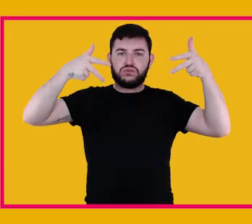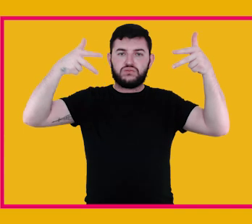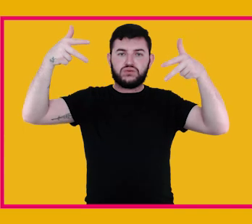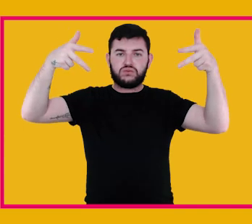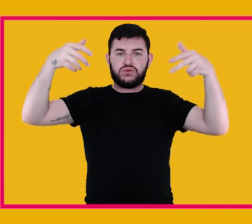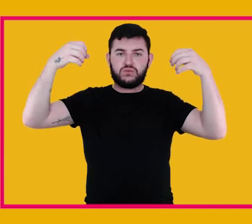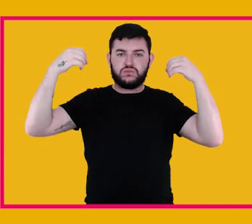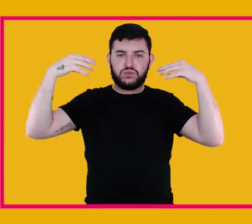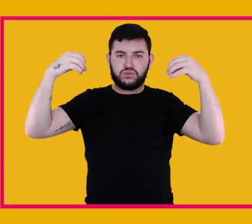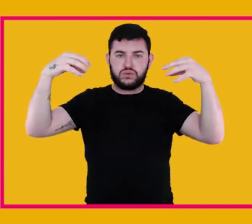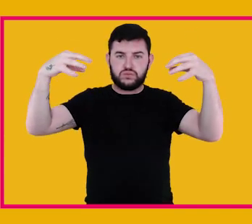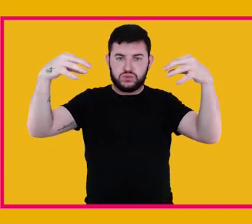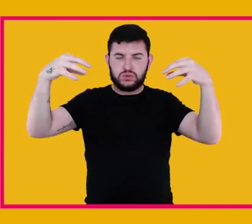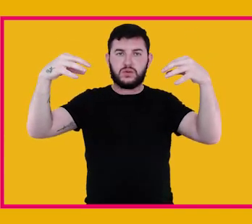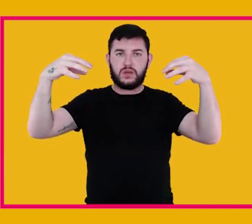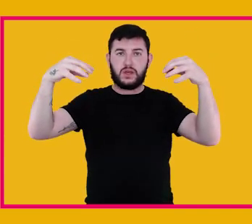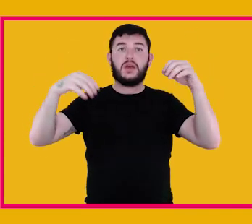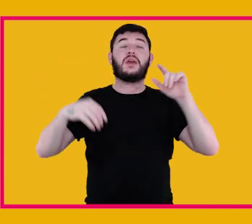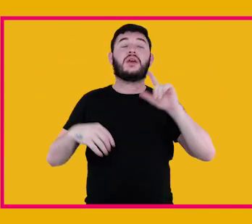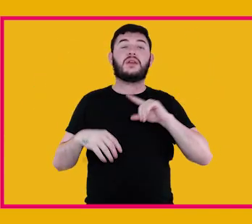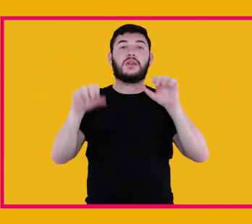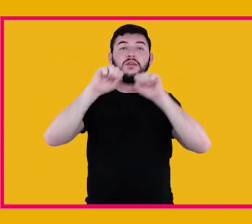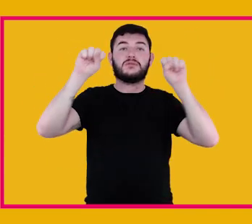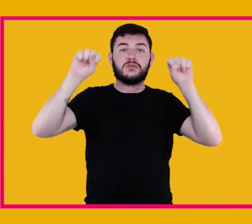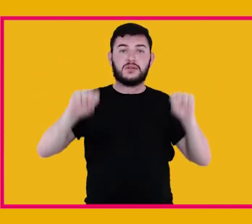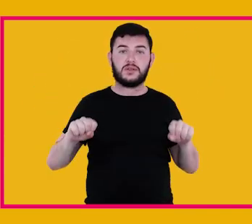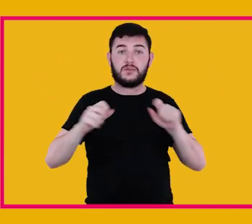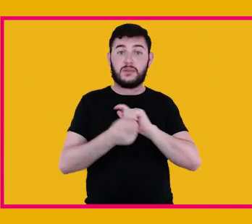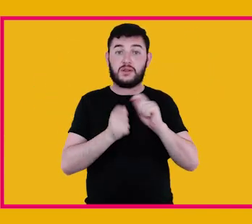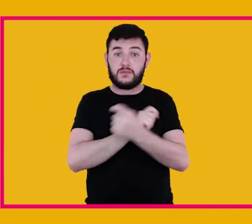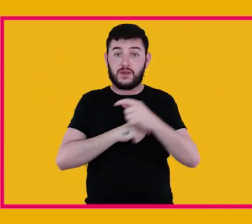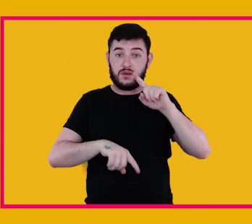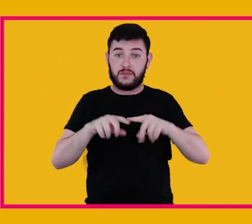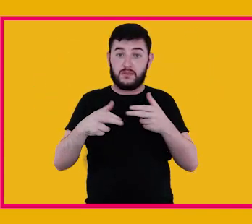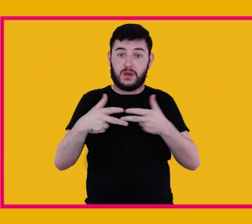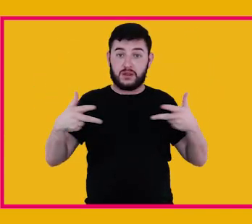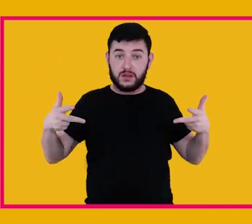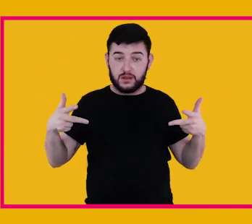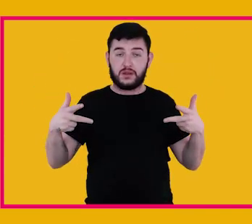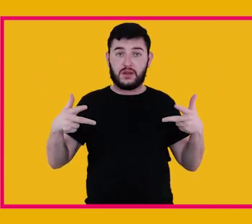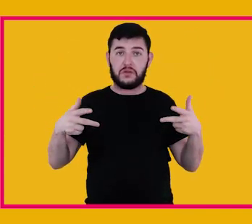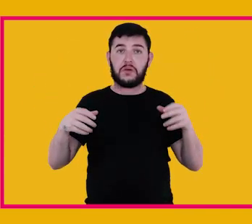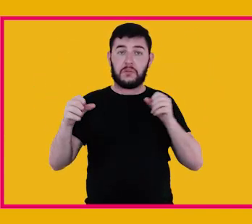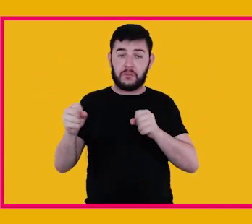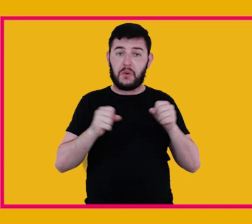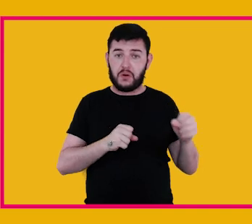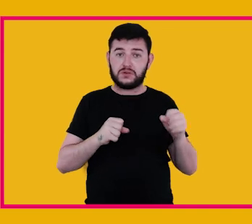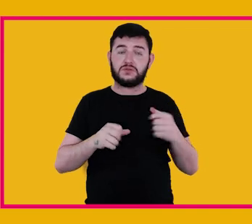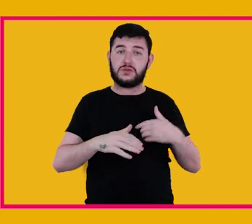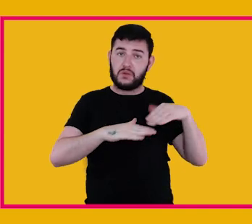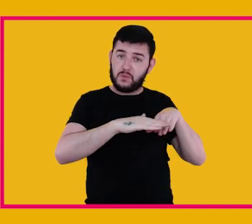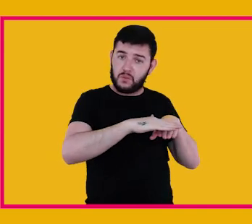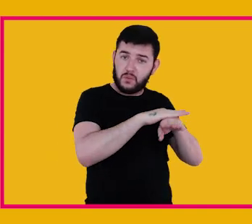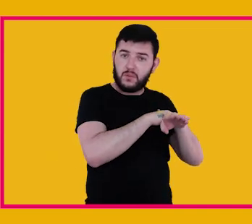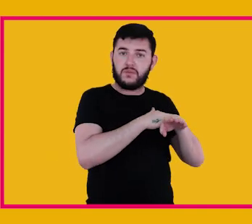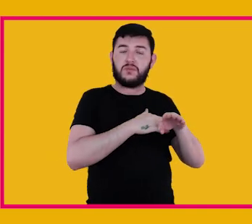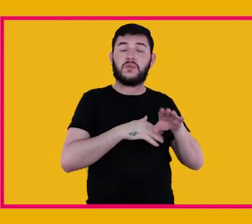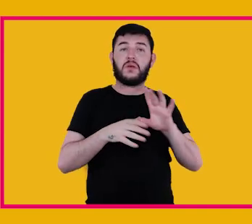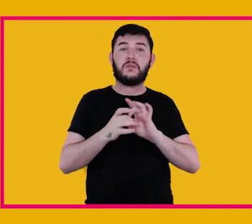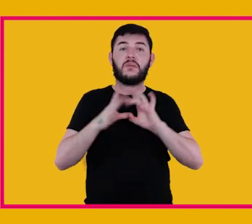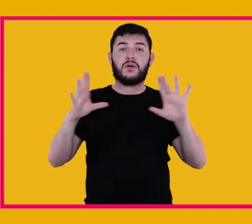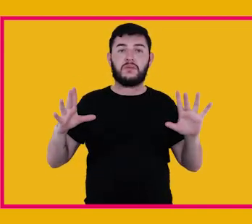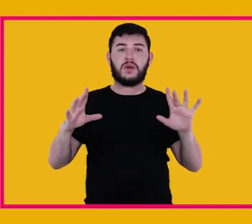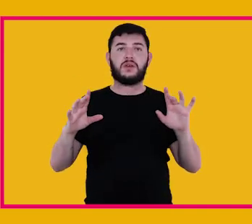cenografia, e eles possuem principalmente sistemas modulados de equipamento e mobiliário cenográficos móveis e desmontáveis, que permitem a criação das